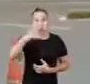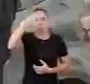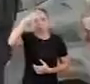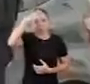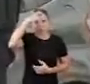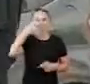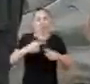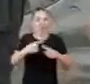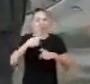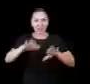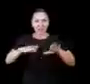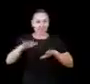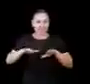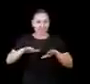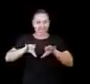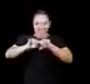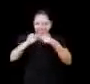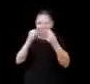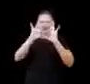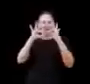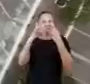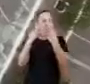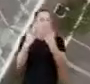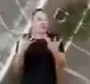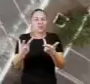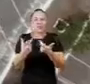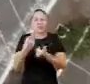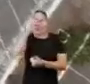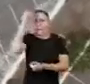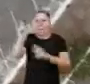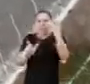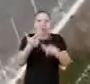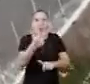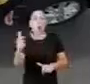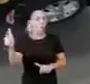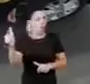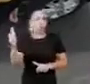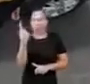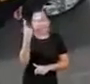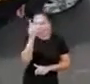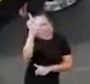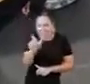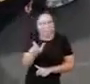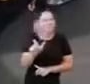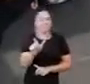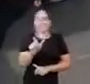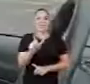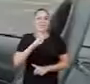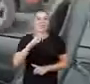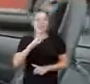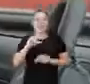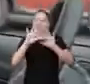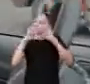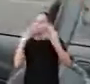Consciência, porque às vezes você está destruindo a família. Quando envolve outras pessoas, não envolve só a pessoa.